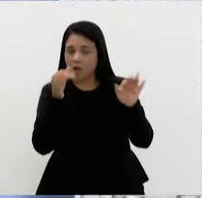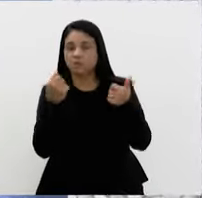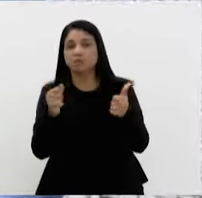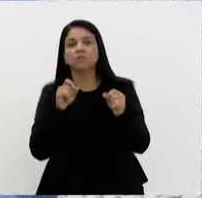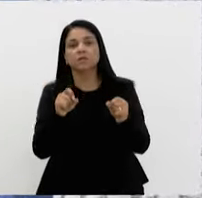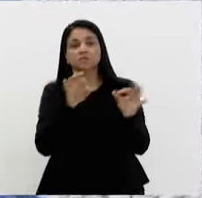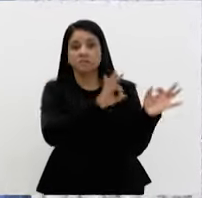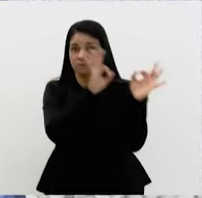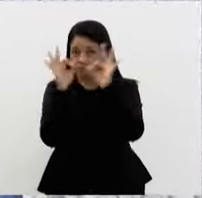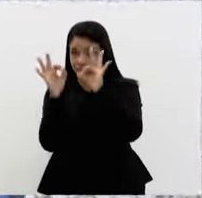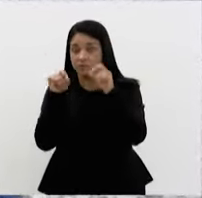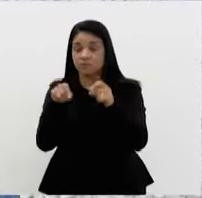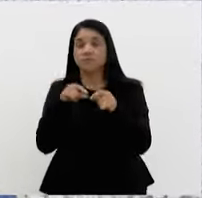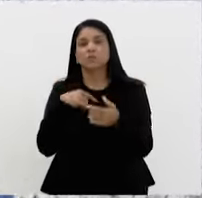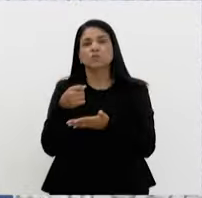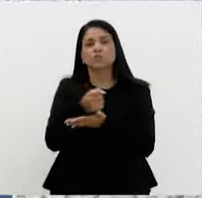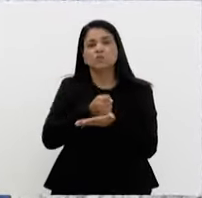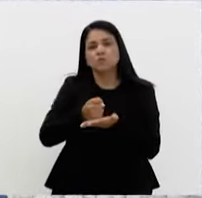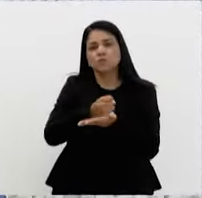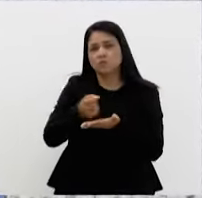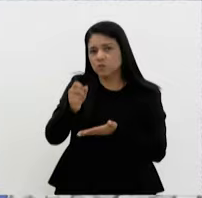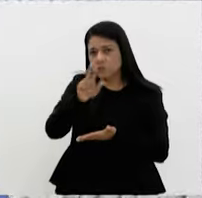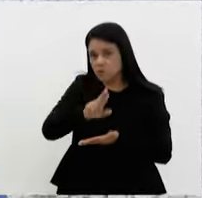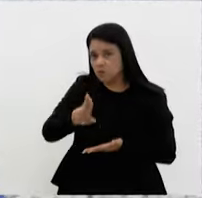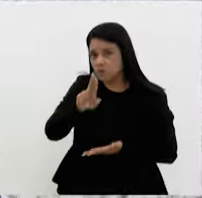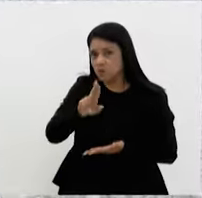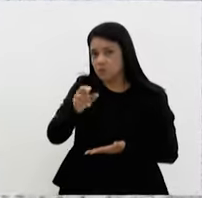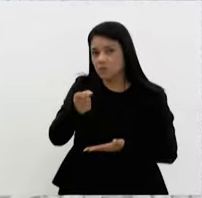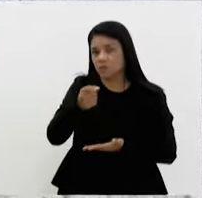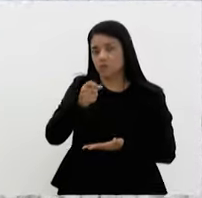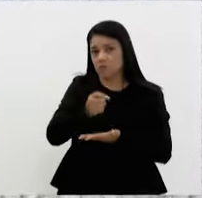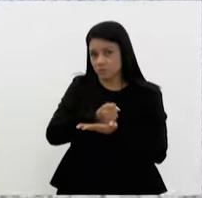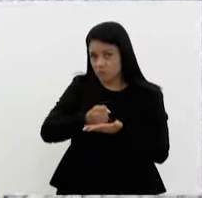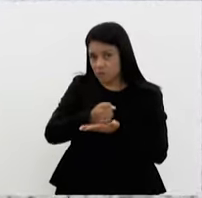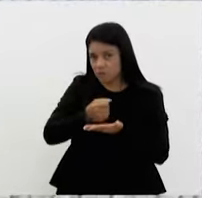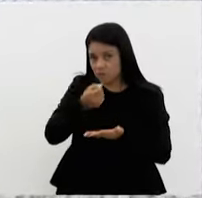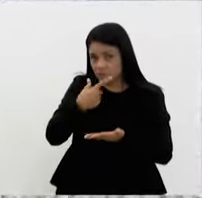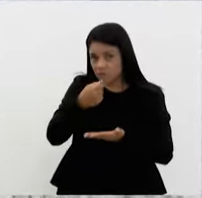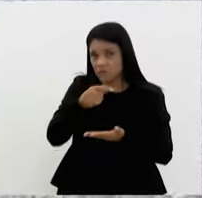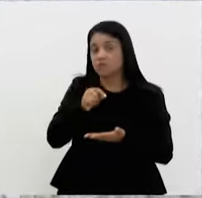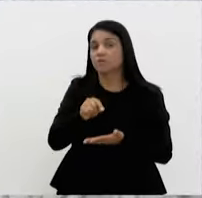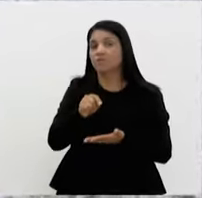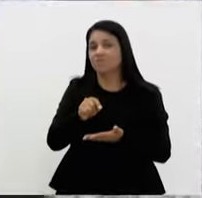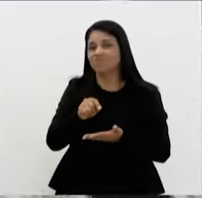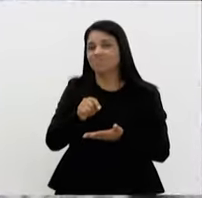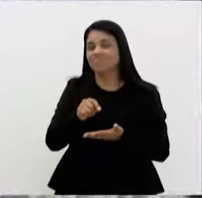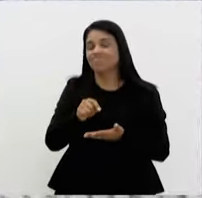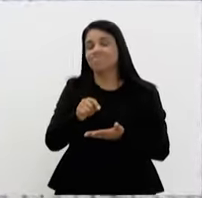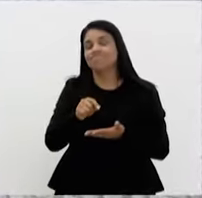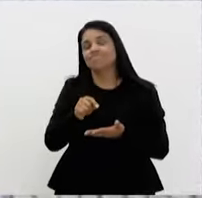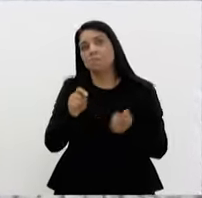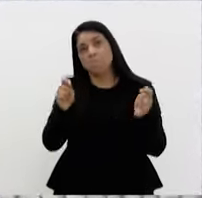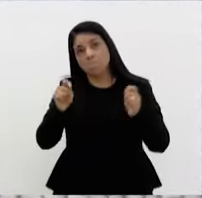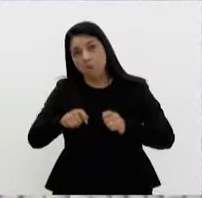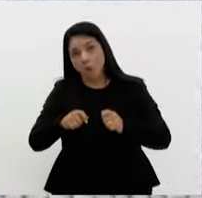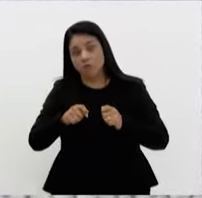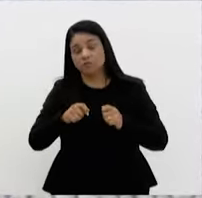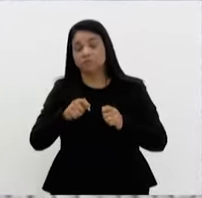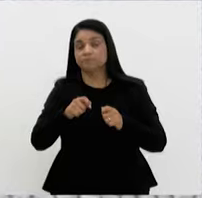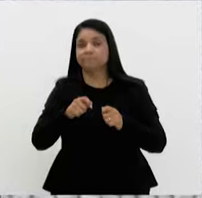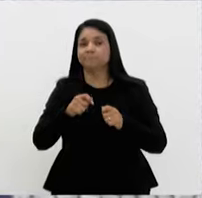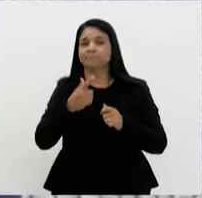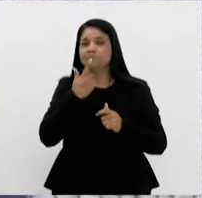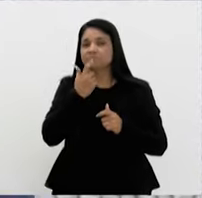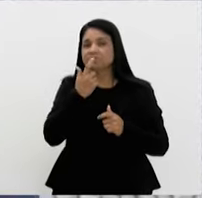O uso de algumas medicações faz com que a gente possa ter uma certa tendência a ter algo hemorrágico pelo